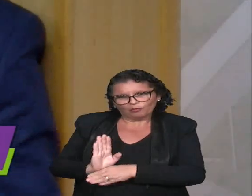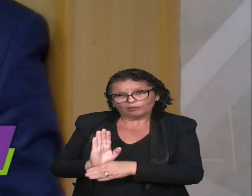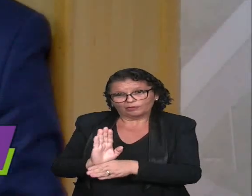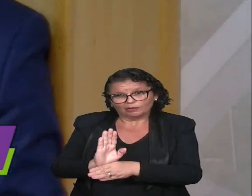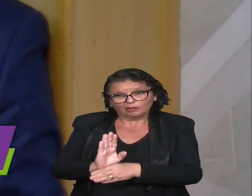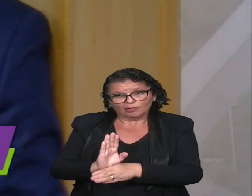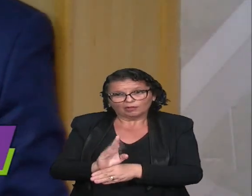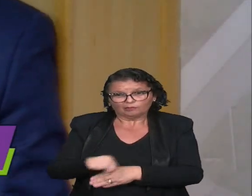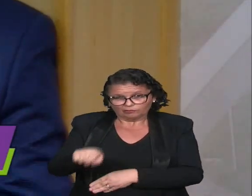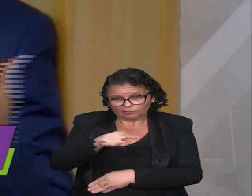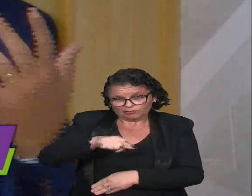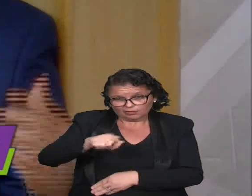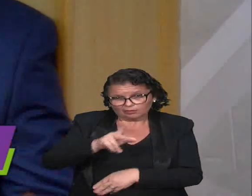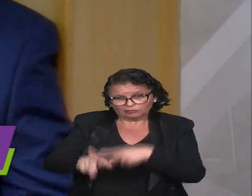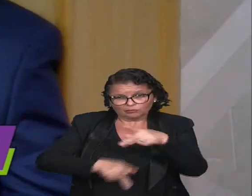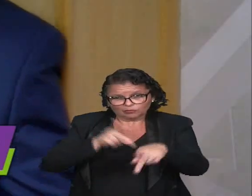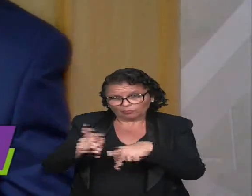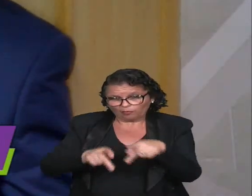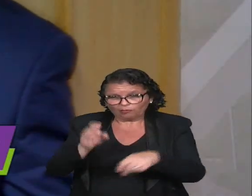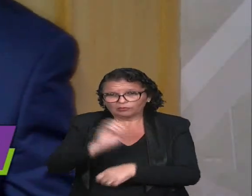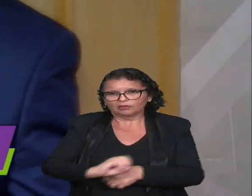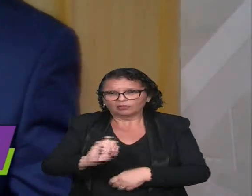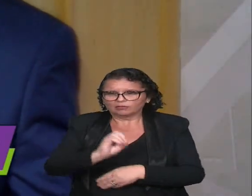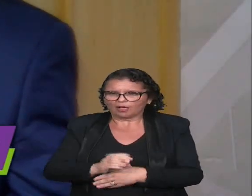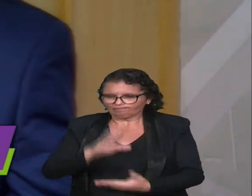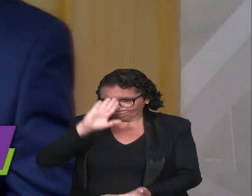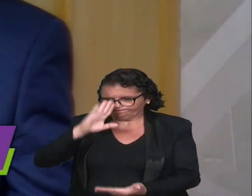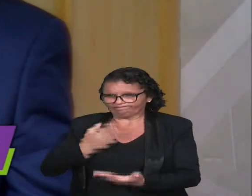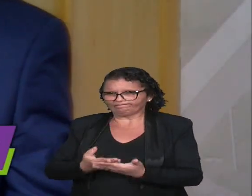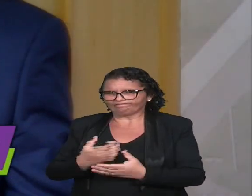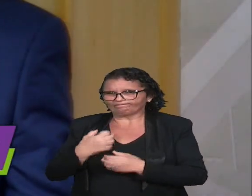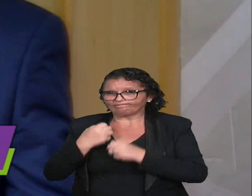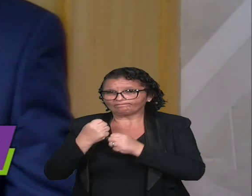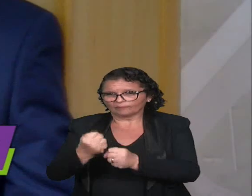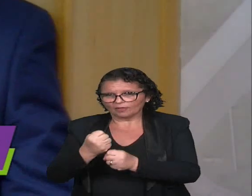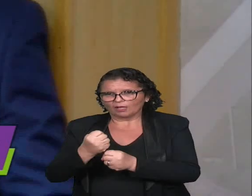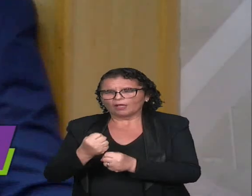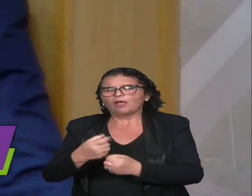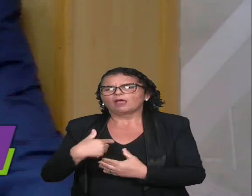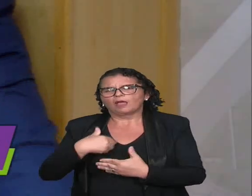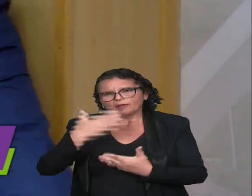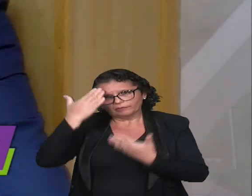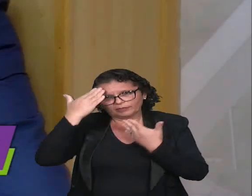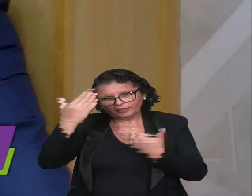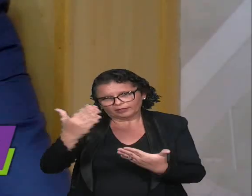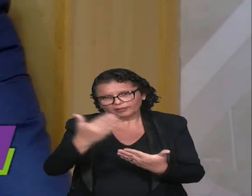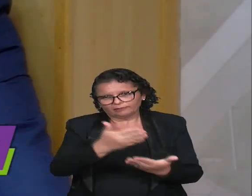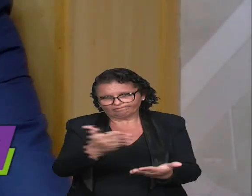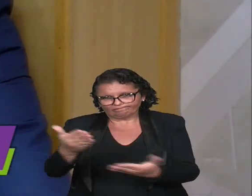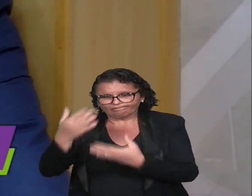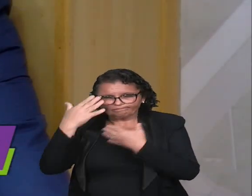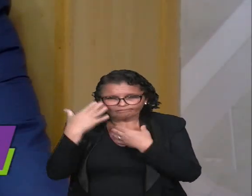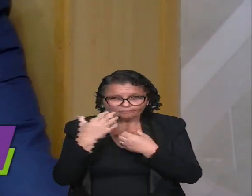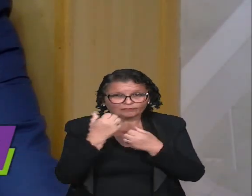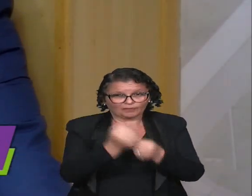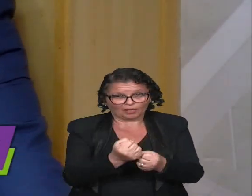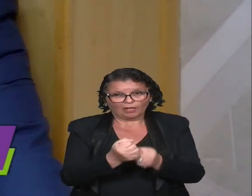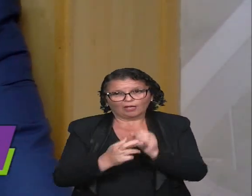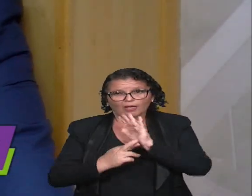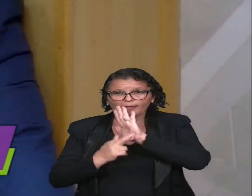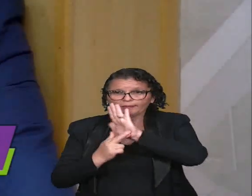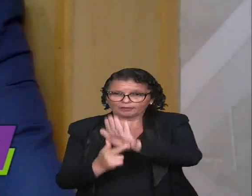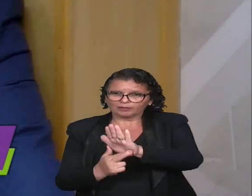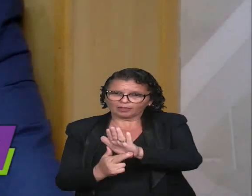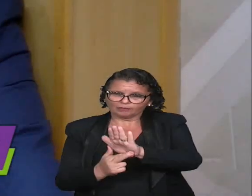munícipes da nossa cidade bem como todos os demais eleitores então eu agradeço a confiança quero continuar representando durante